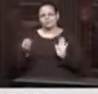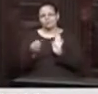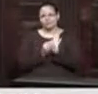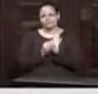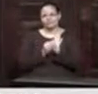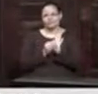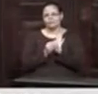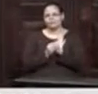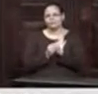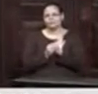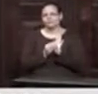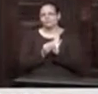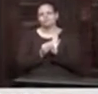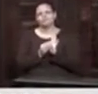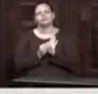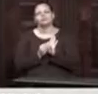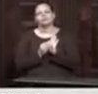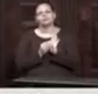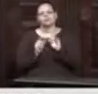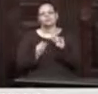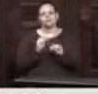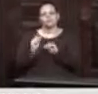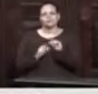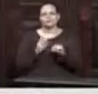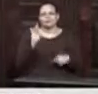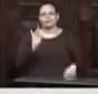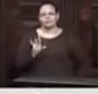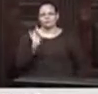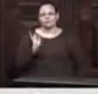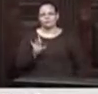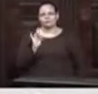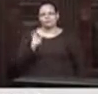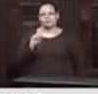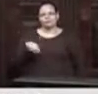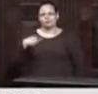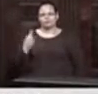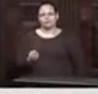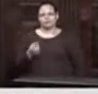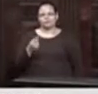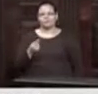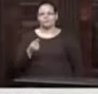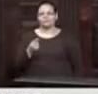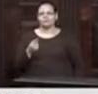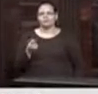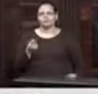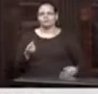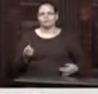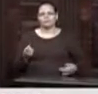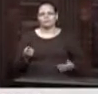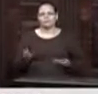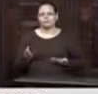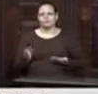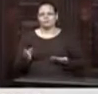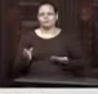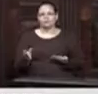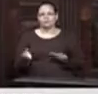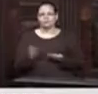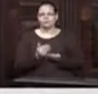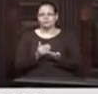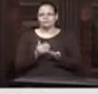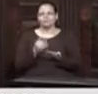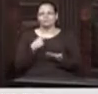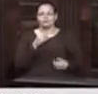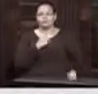é aquela que determina que somente após aquisição total e integral